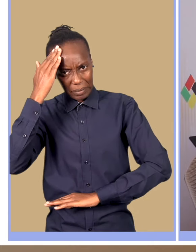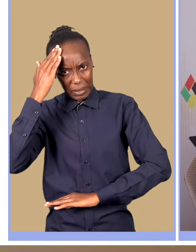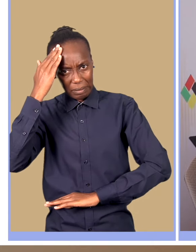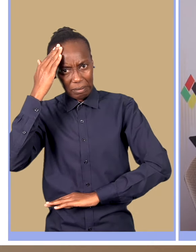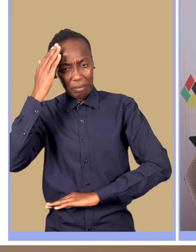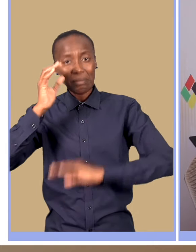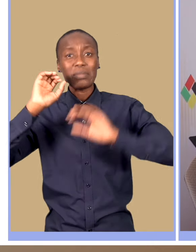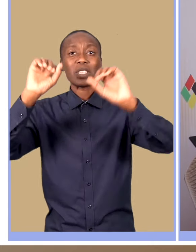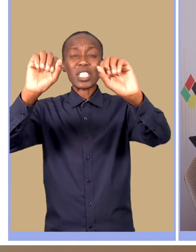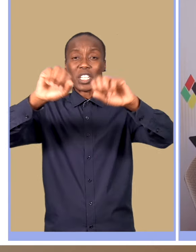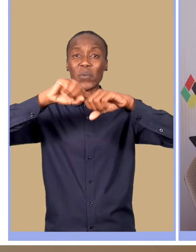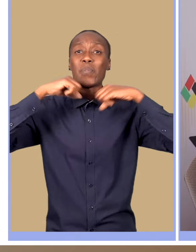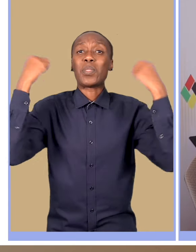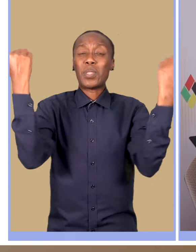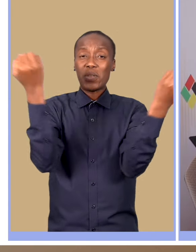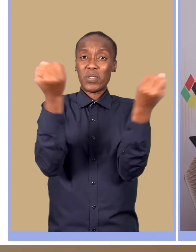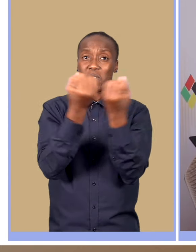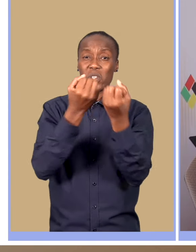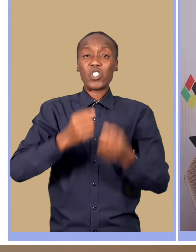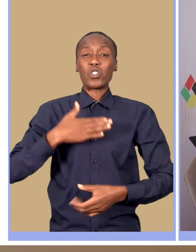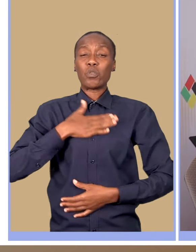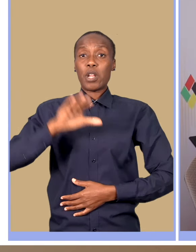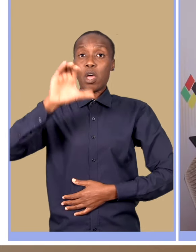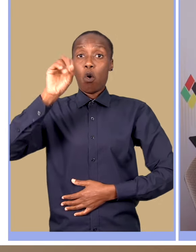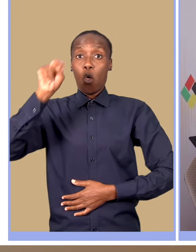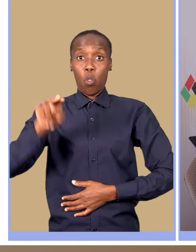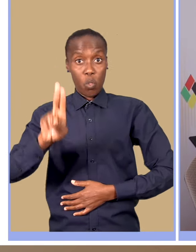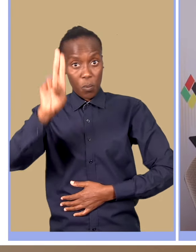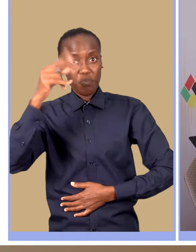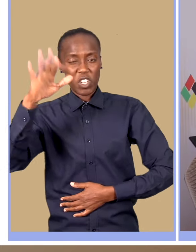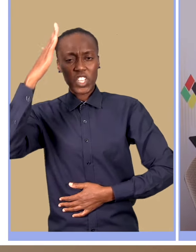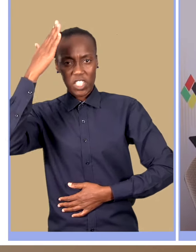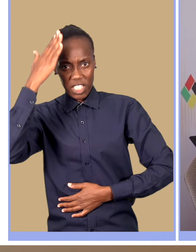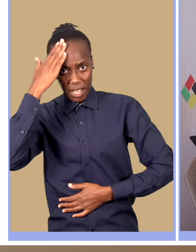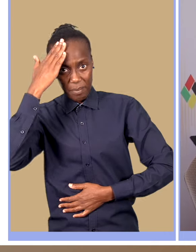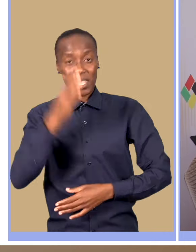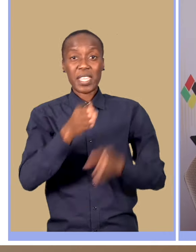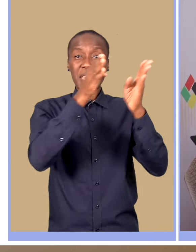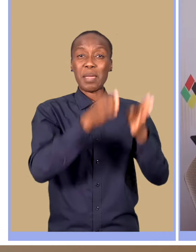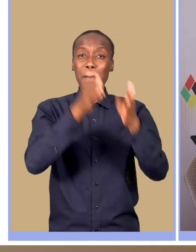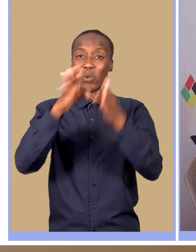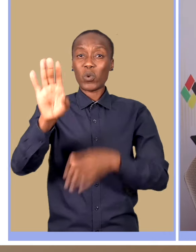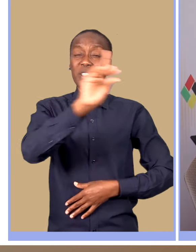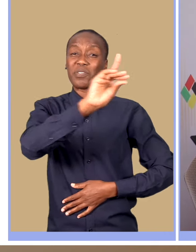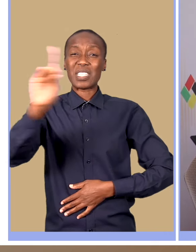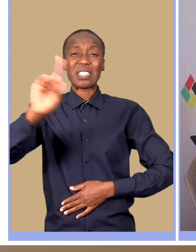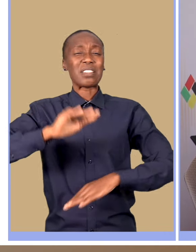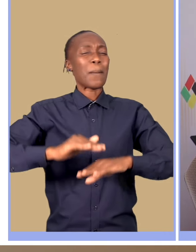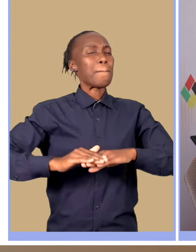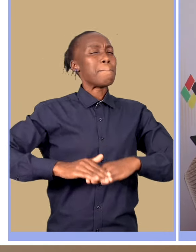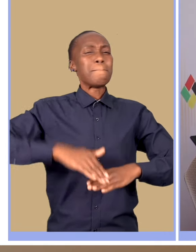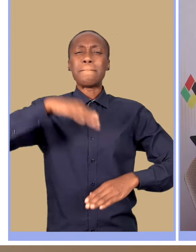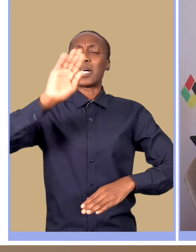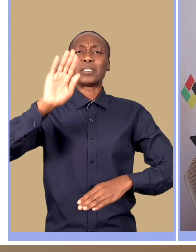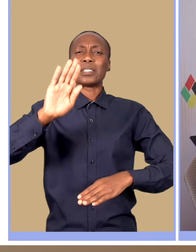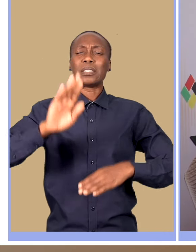reconhecido pela própria Organização das Nações Unidas que as pessoas com deficiência são